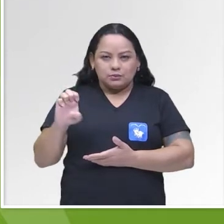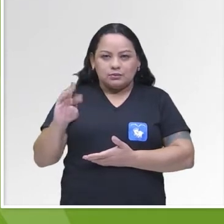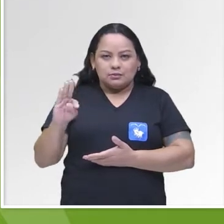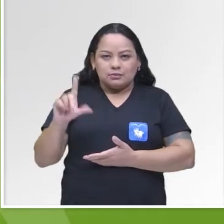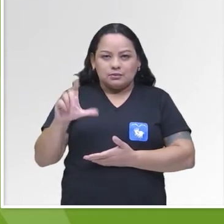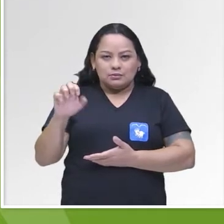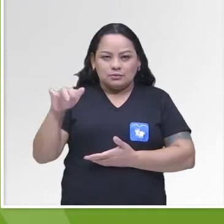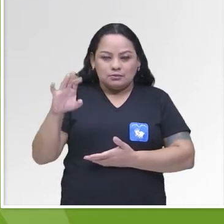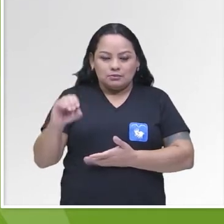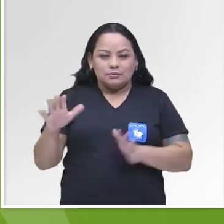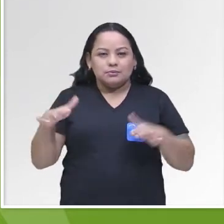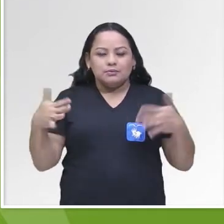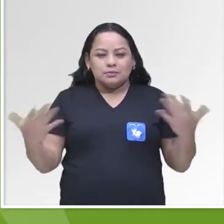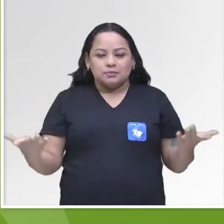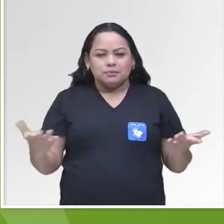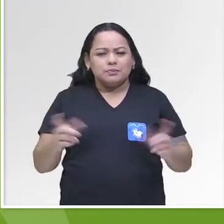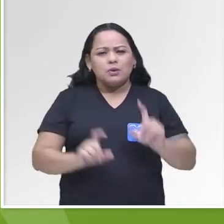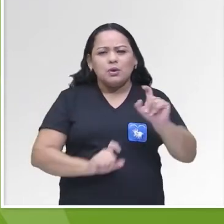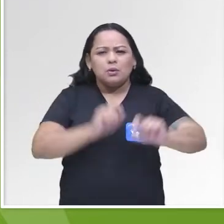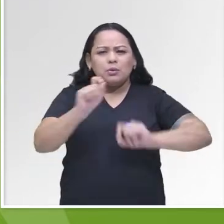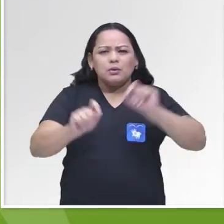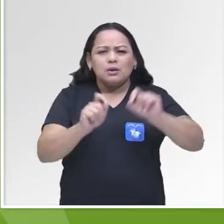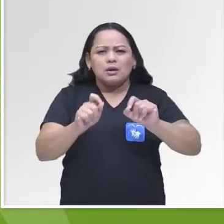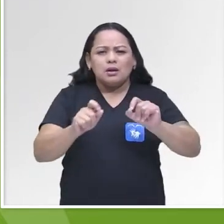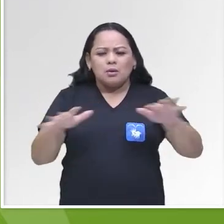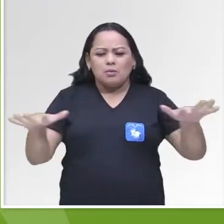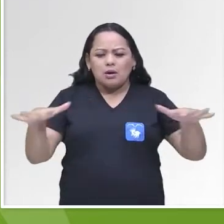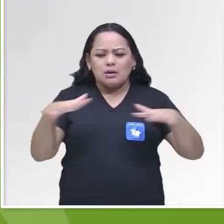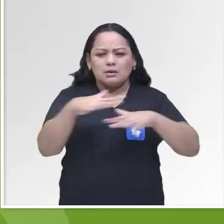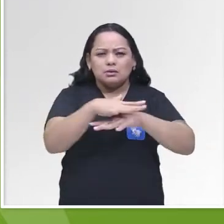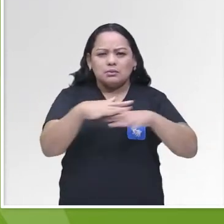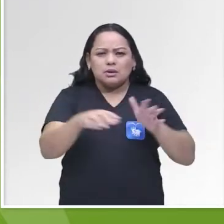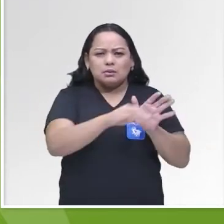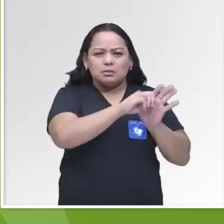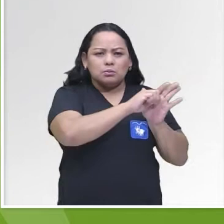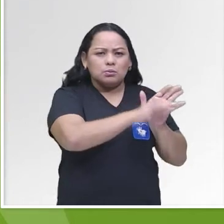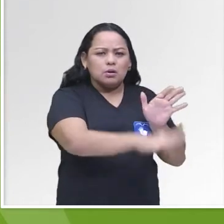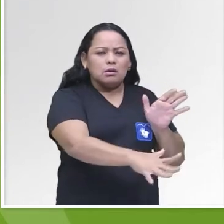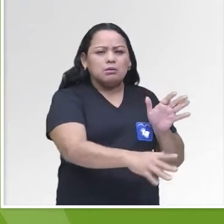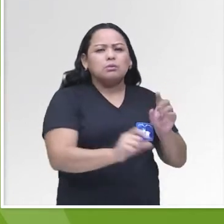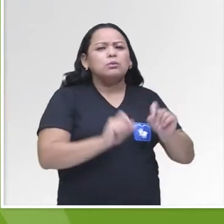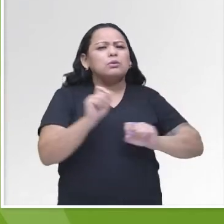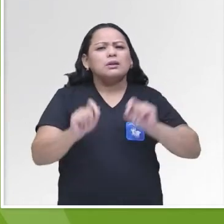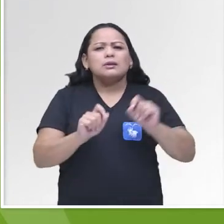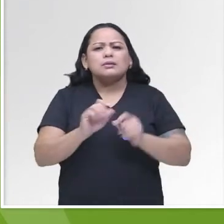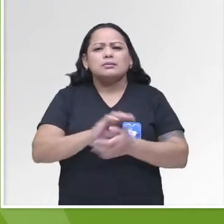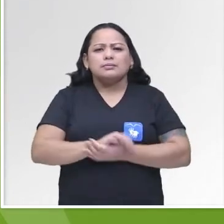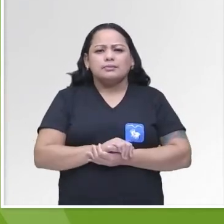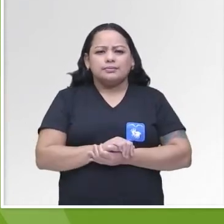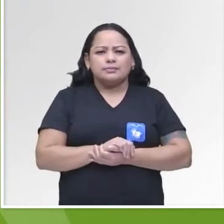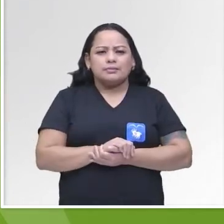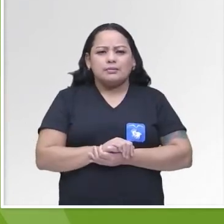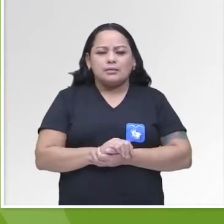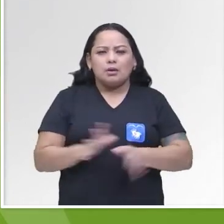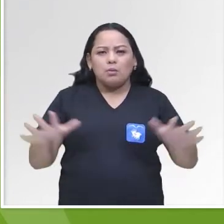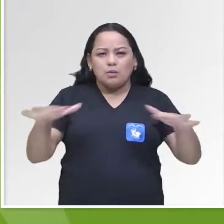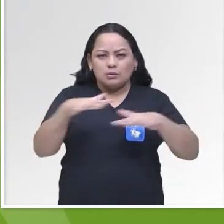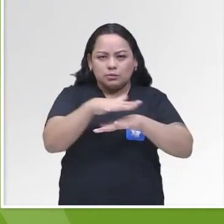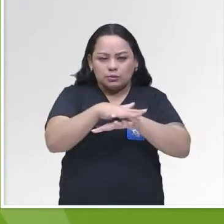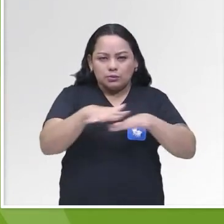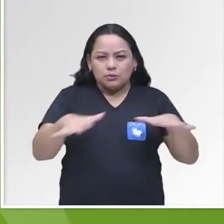Então, gente, o que é uma isomeria geométrica? A isomeria